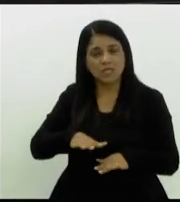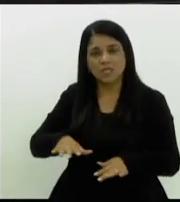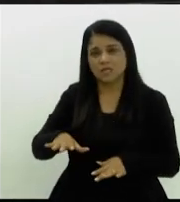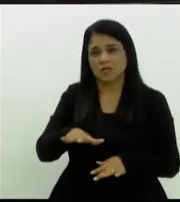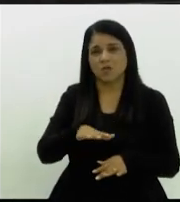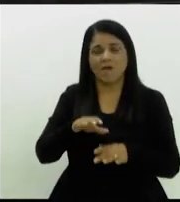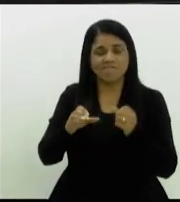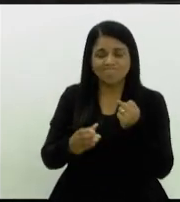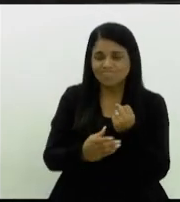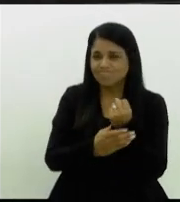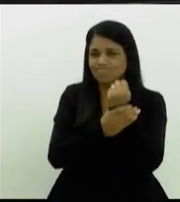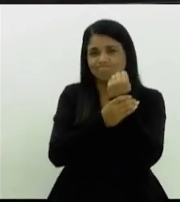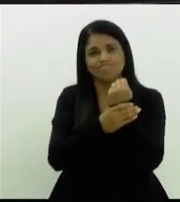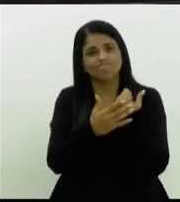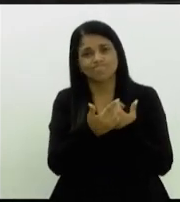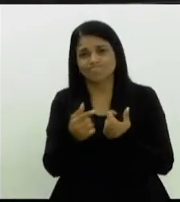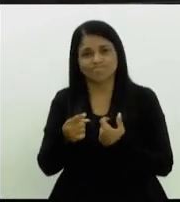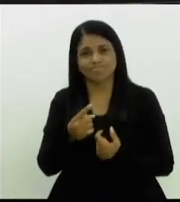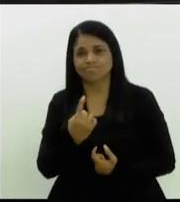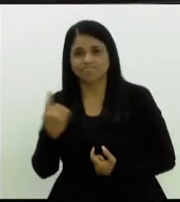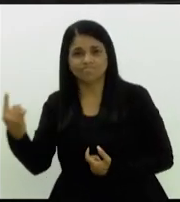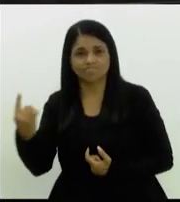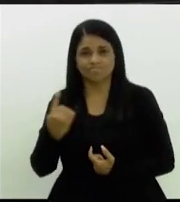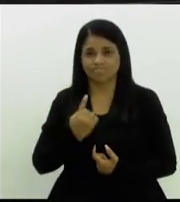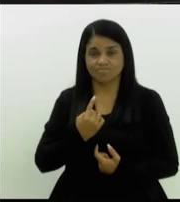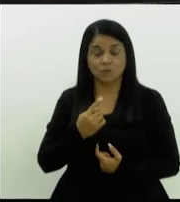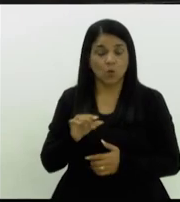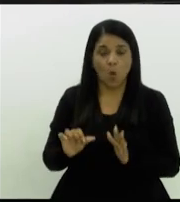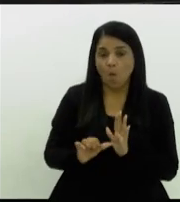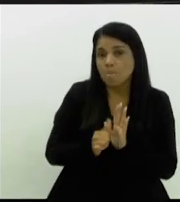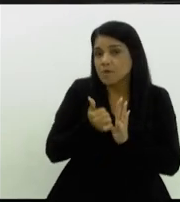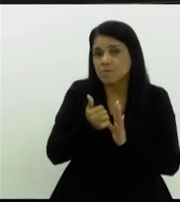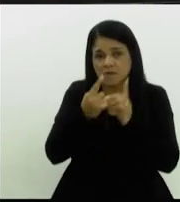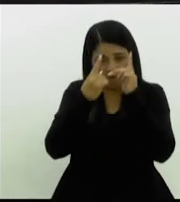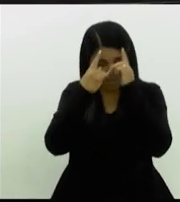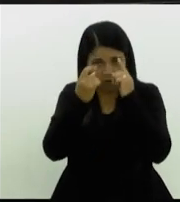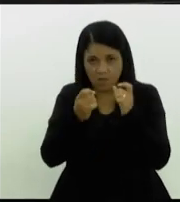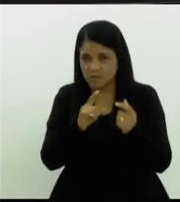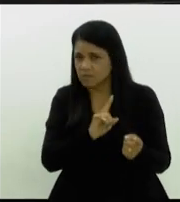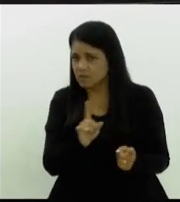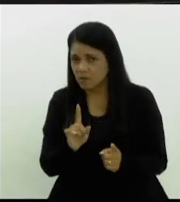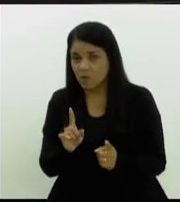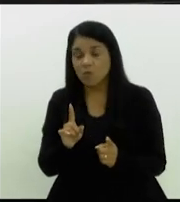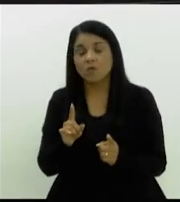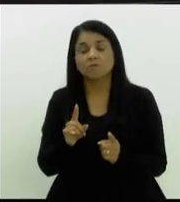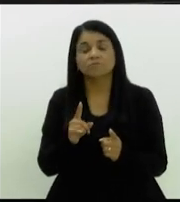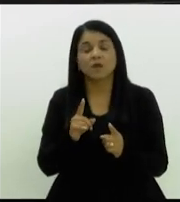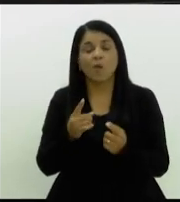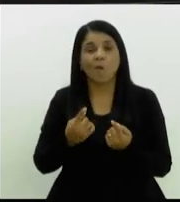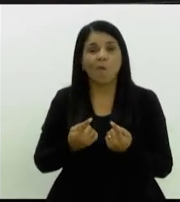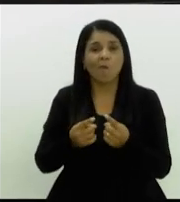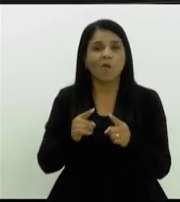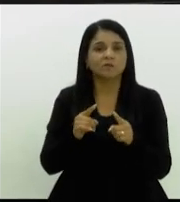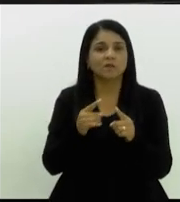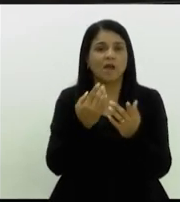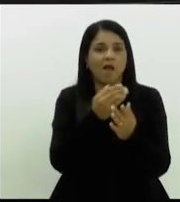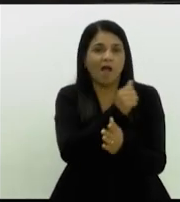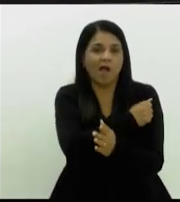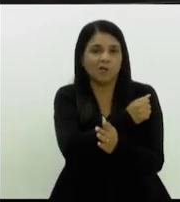a garantia do ir e vir desses, né? Não é o primeiro caso de violência a estudantes da Rural, não é o primeiro caso